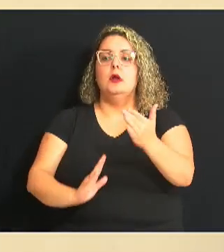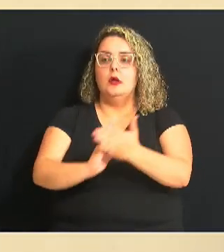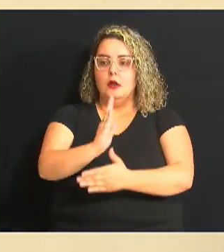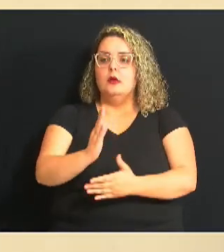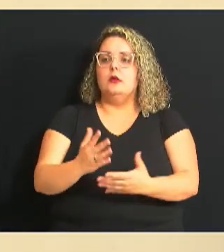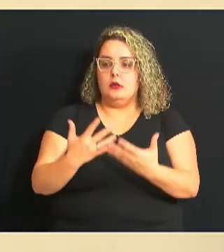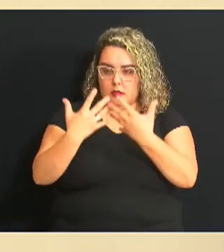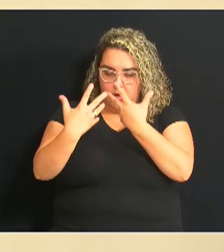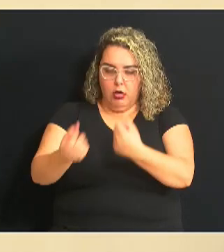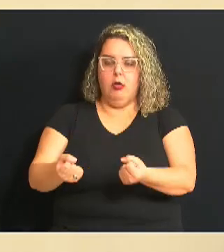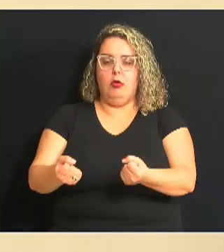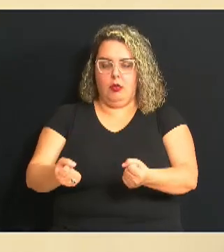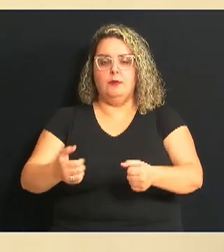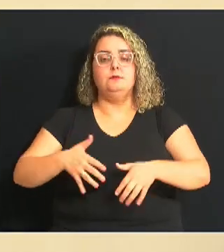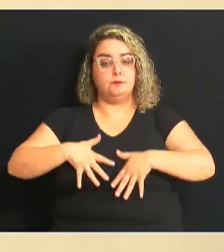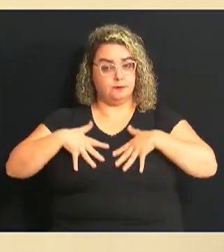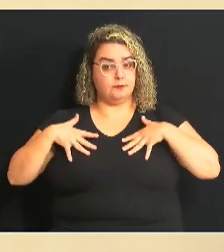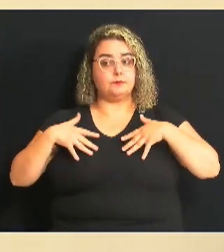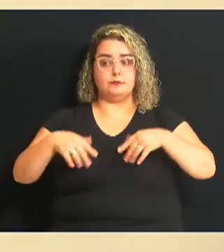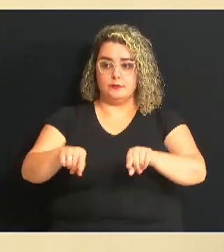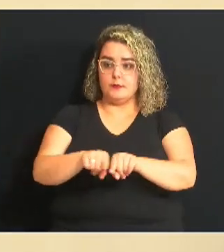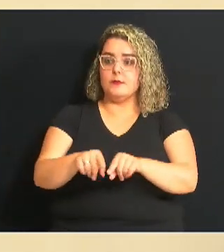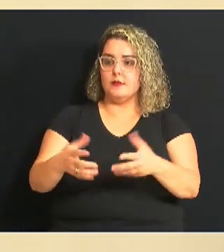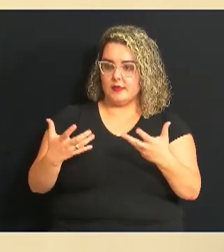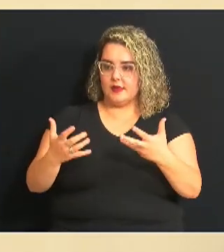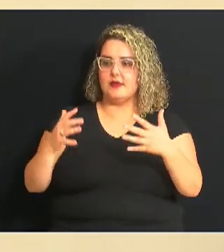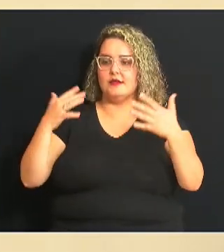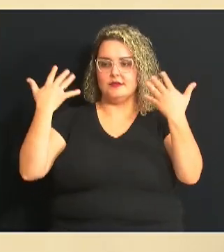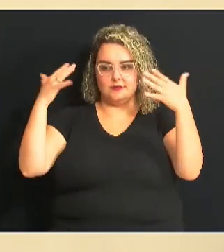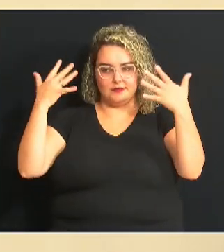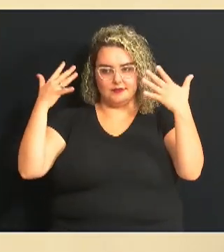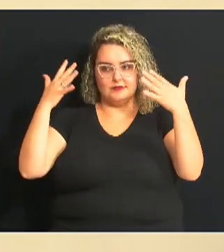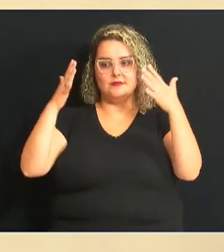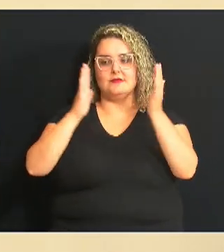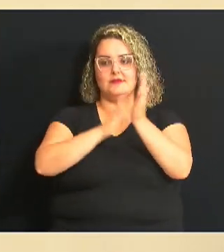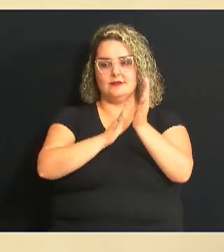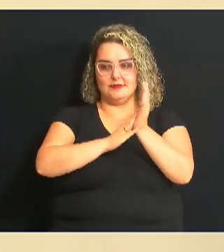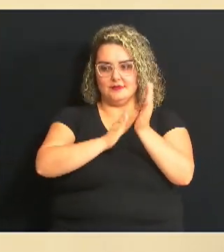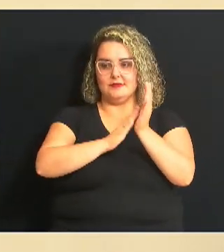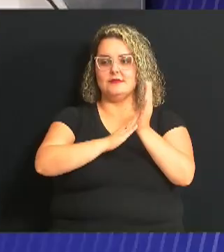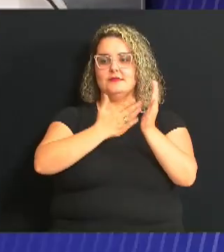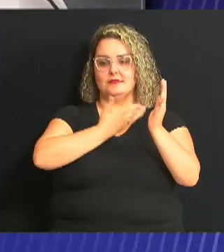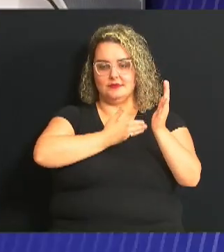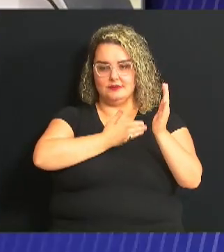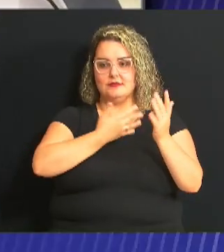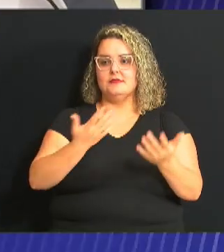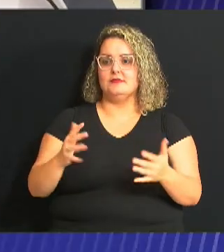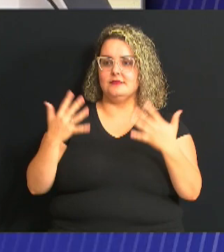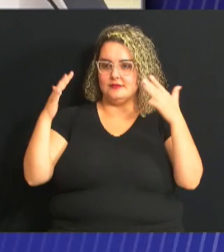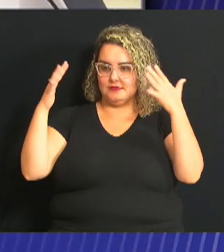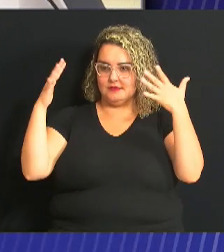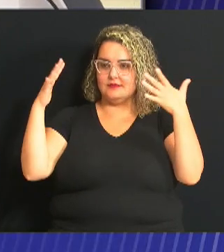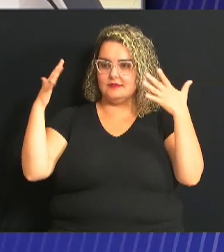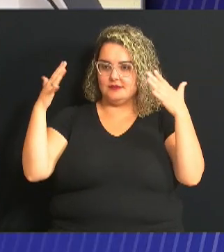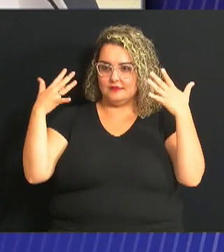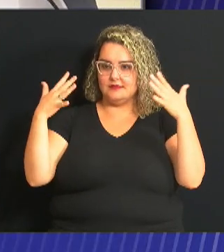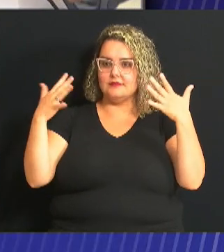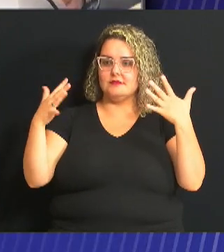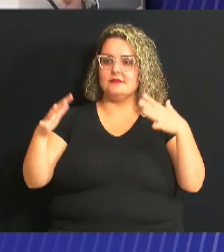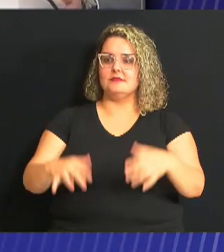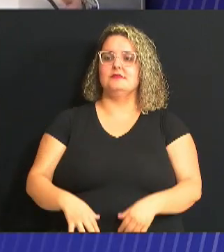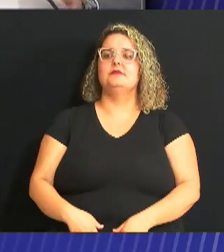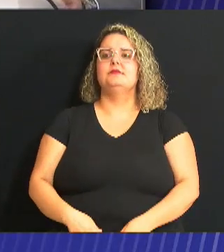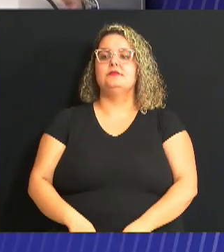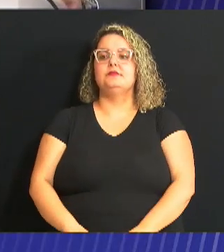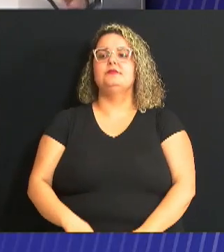motivo de orgulho para mim, né? Eu gostaria até que saudasse o nosso amigo com algumas palmas. Então, eu fico